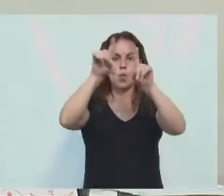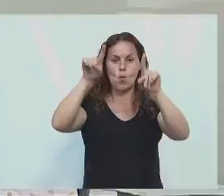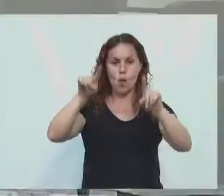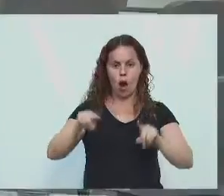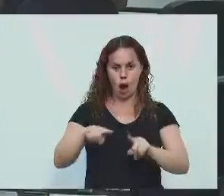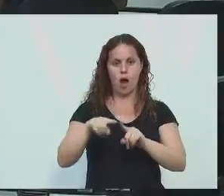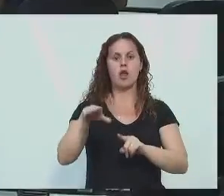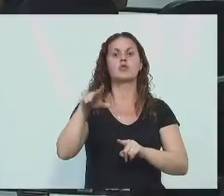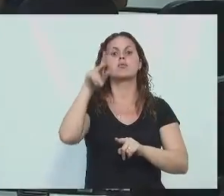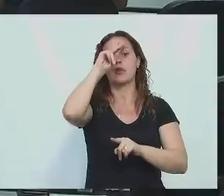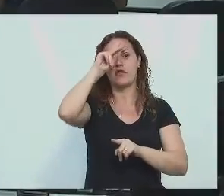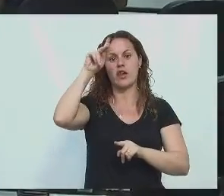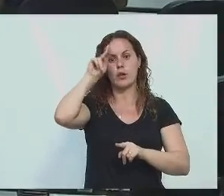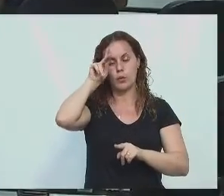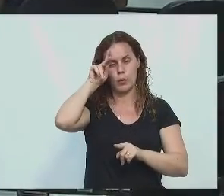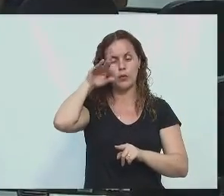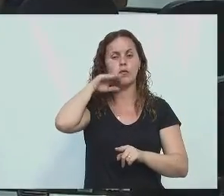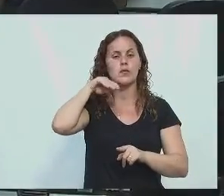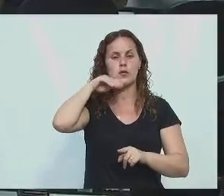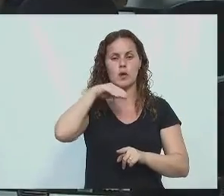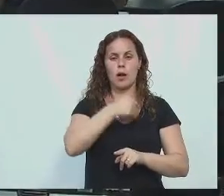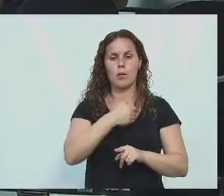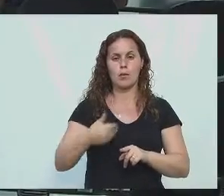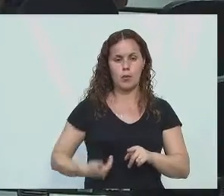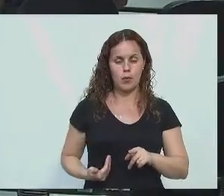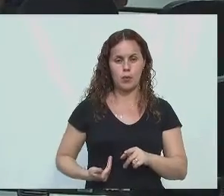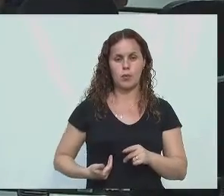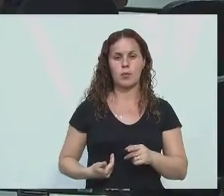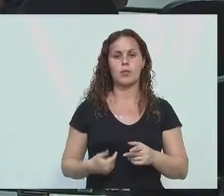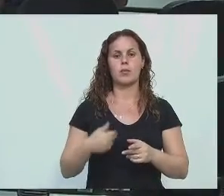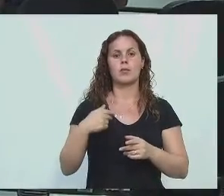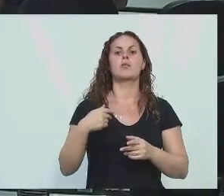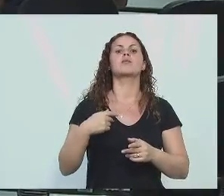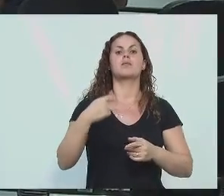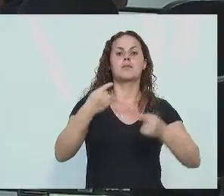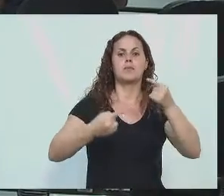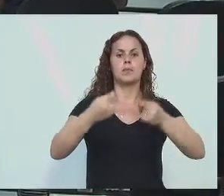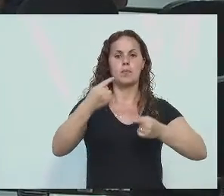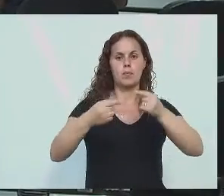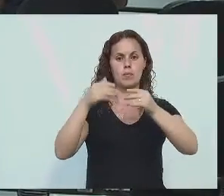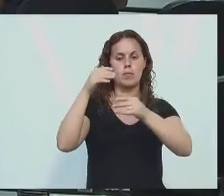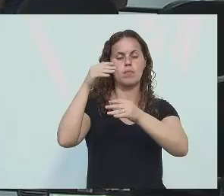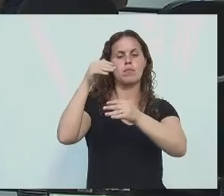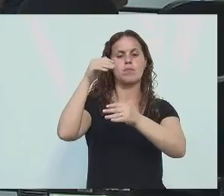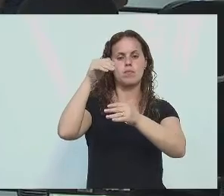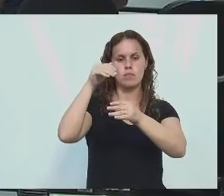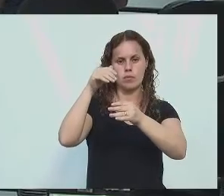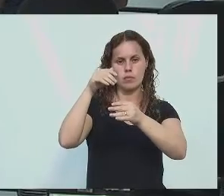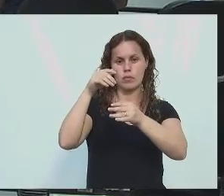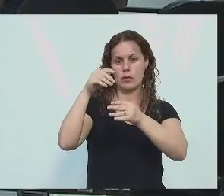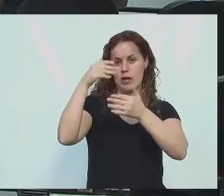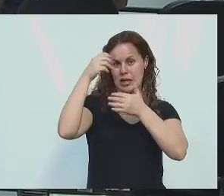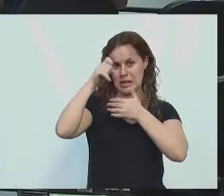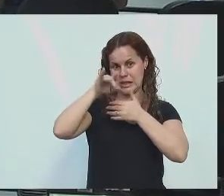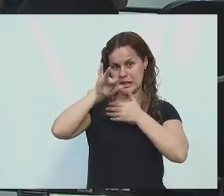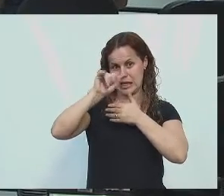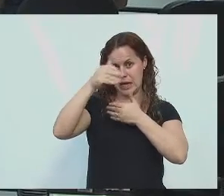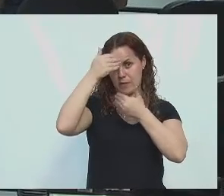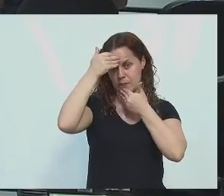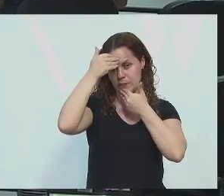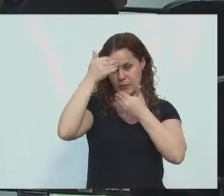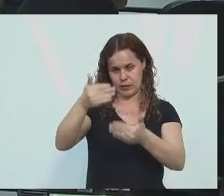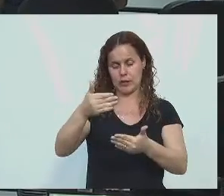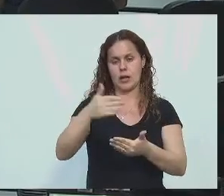Projeto em discussão. Vereador Sávio José. Obrigado, senhor presidente. Mais uma vez, boa noite a todos